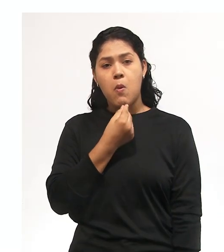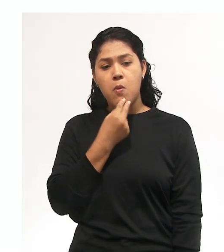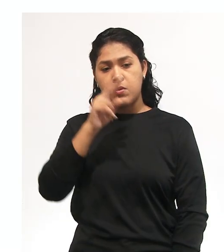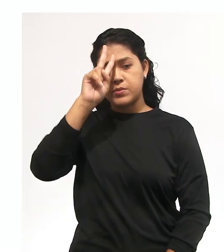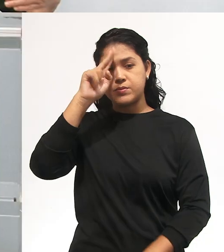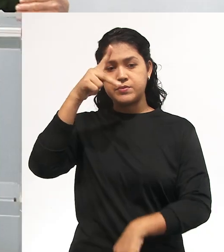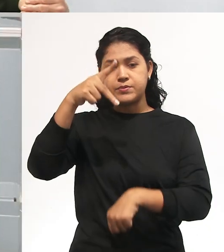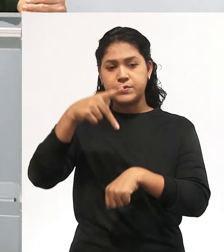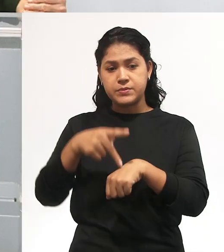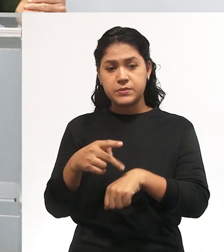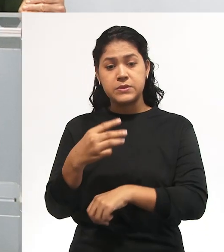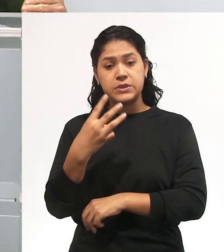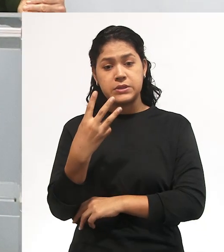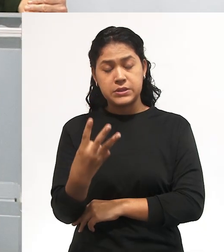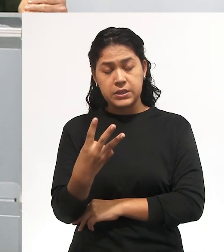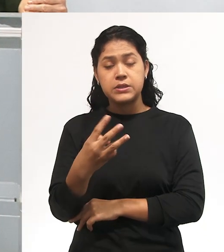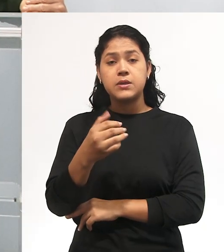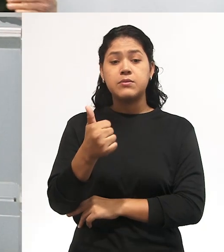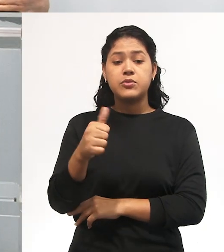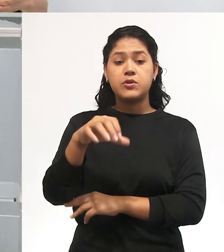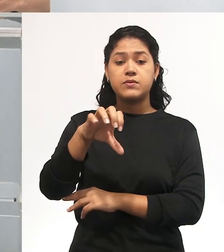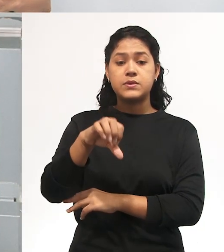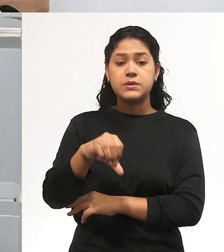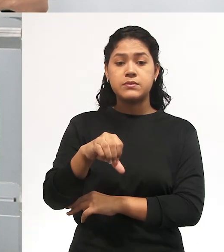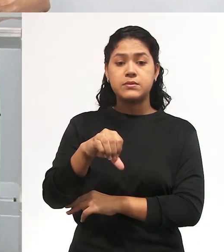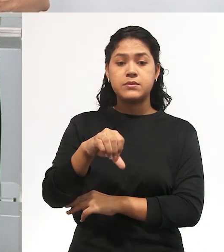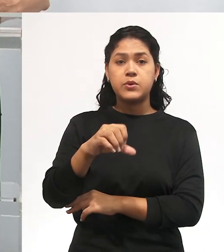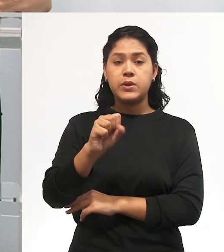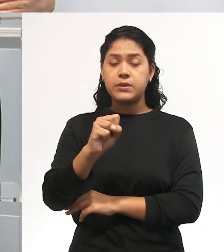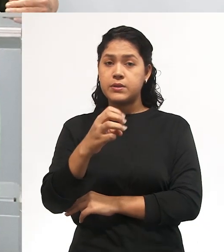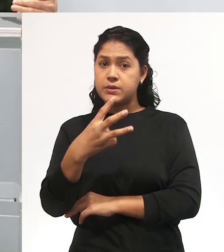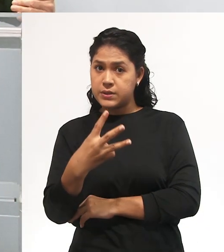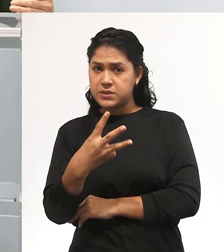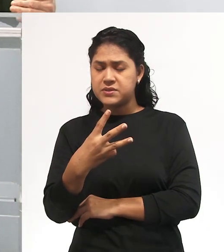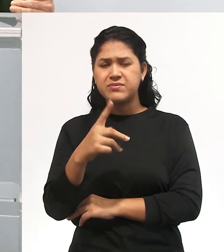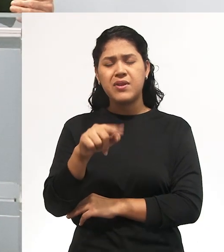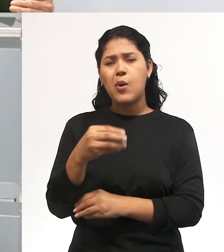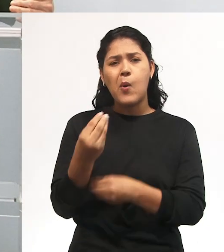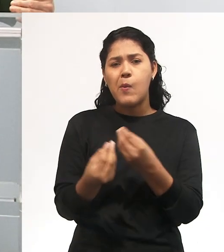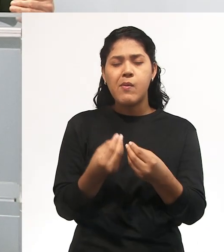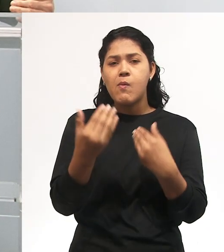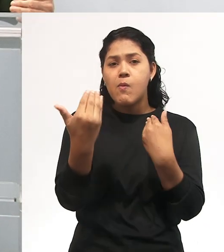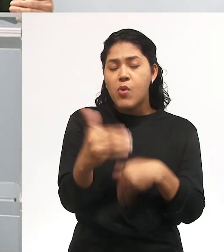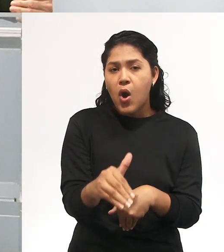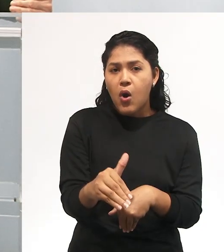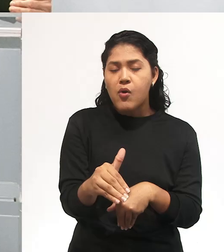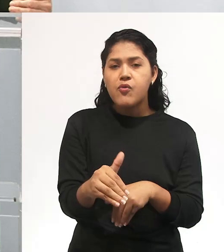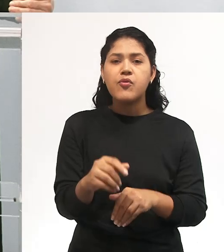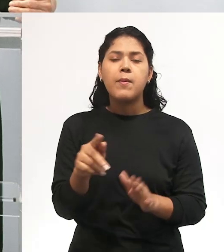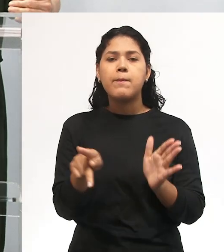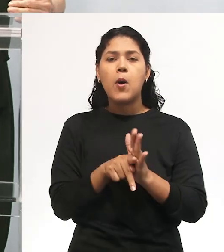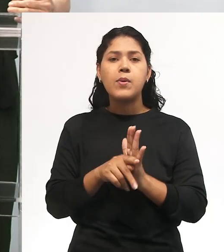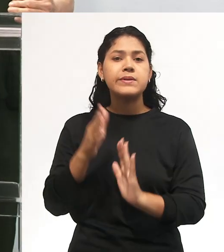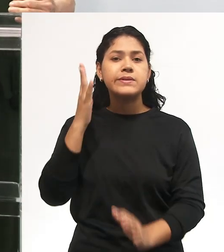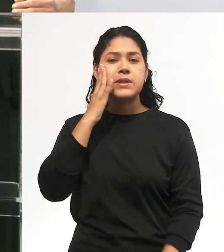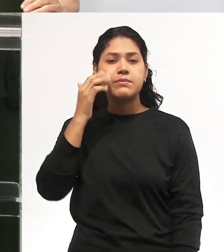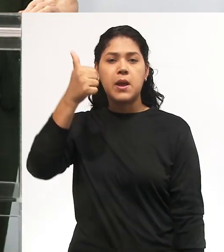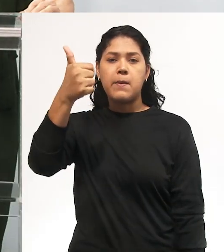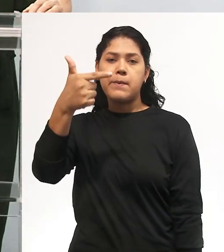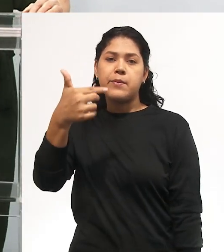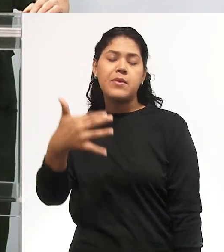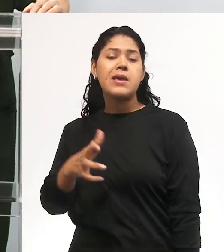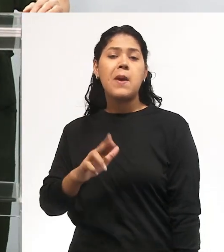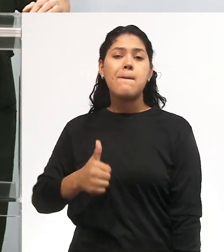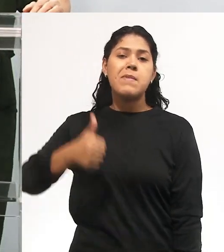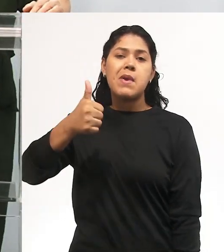1983. Contudo, esses autores eles vão nos dizer assim: é aquela avaliação classificatória, é a avaliação do